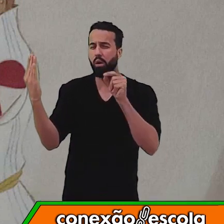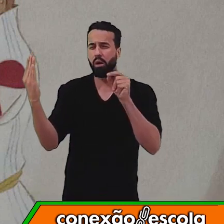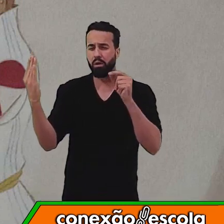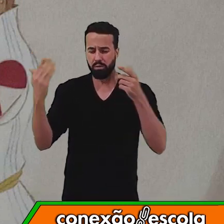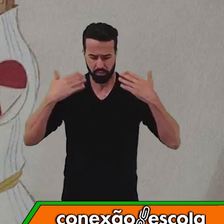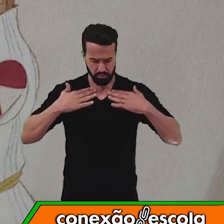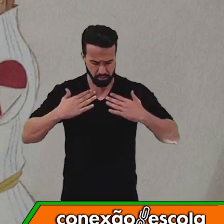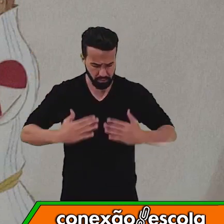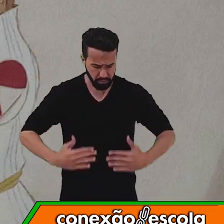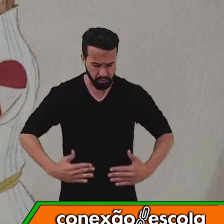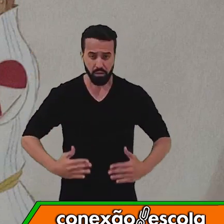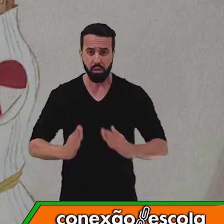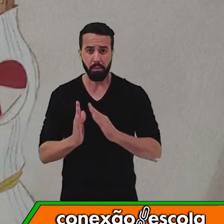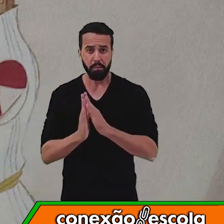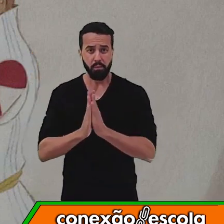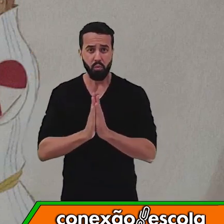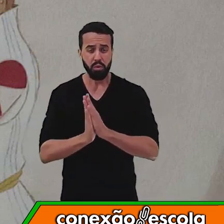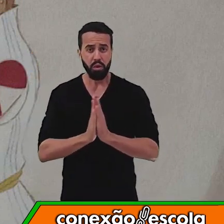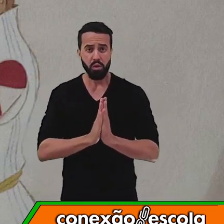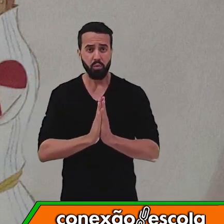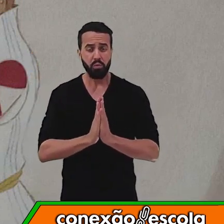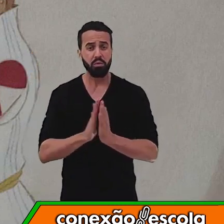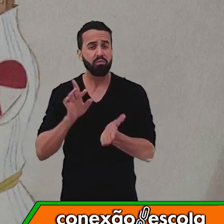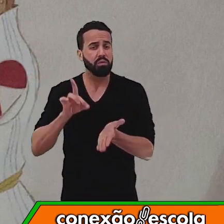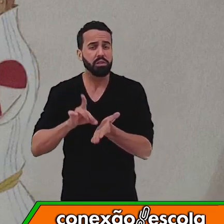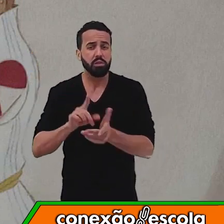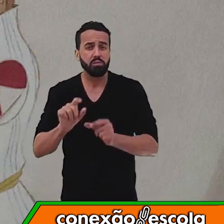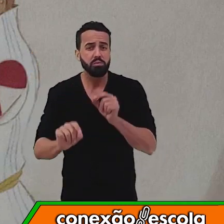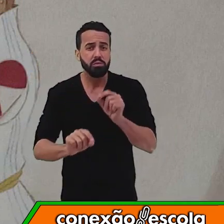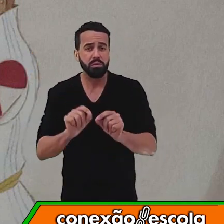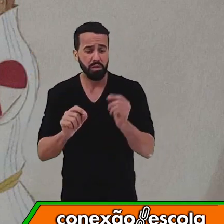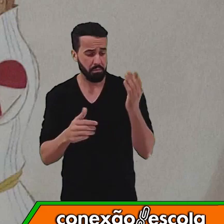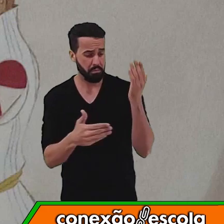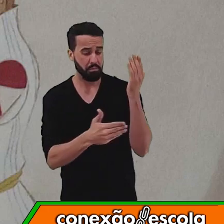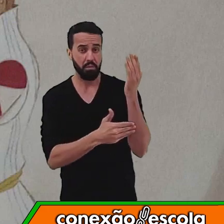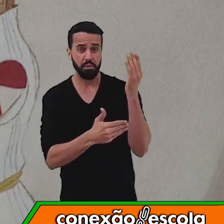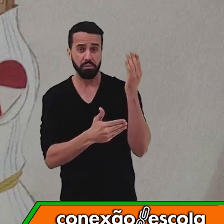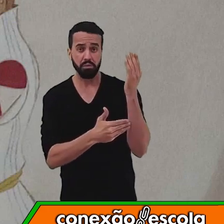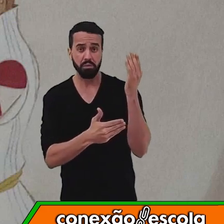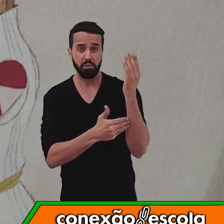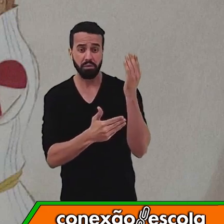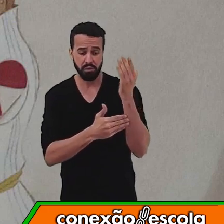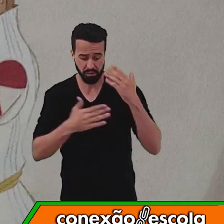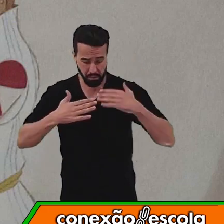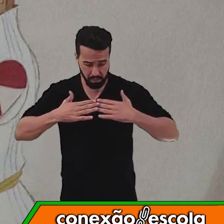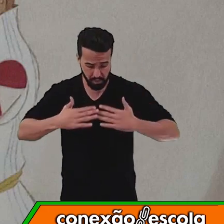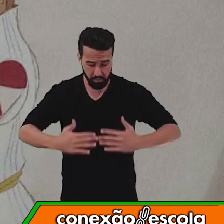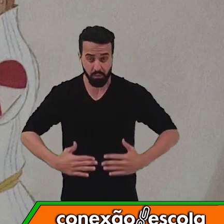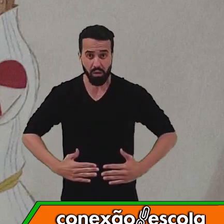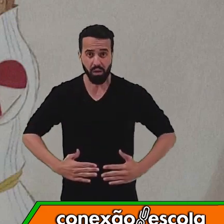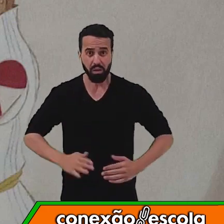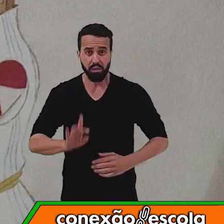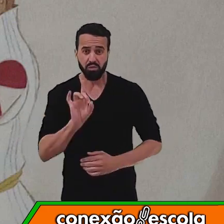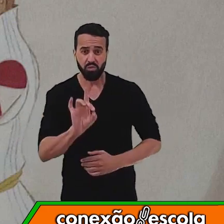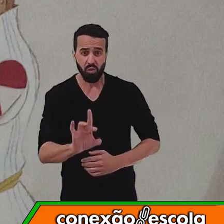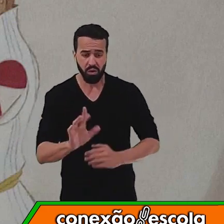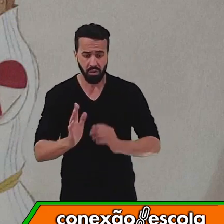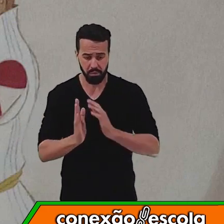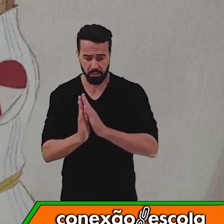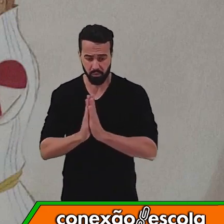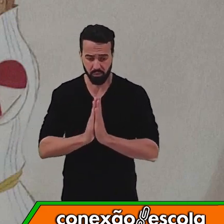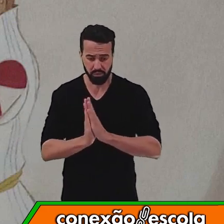boneco, que era, na verdade, um pedaço de madeira. Era somente